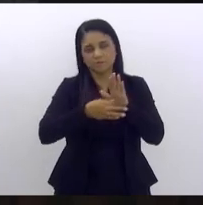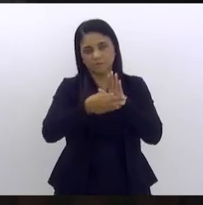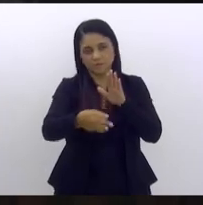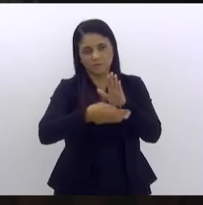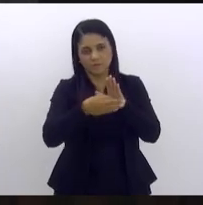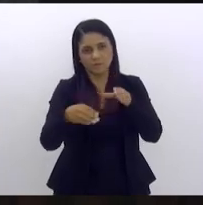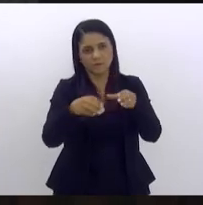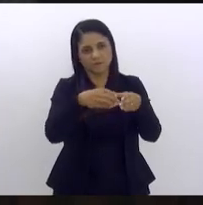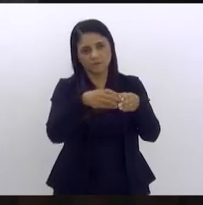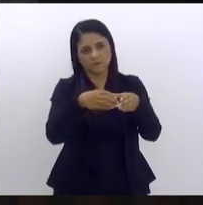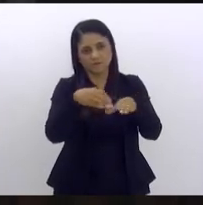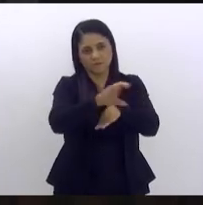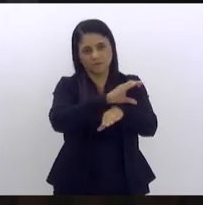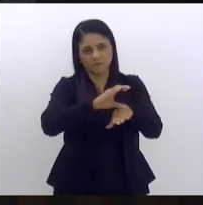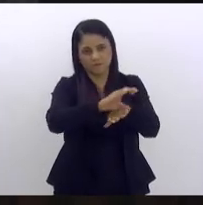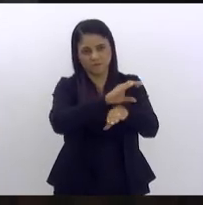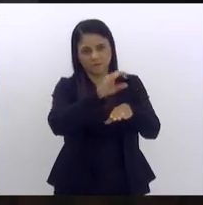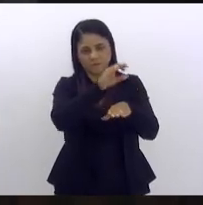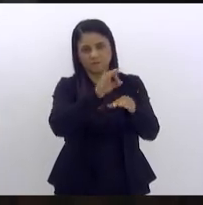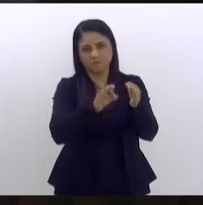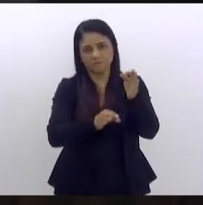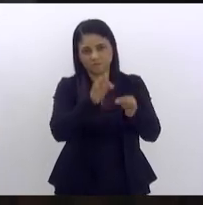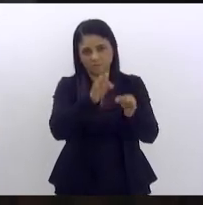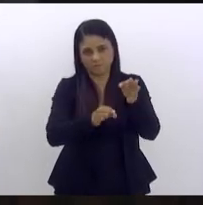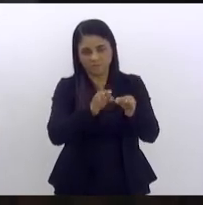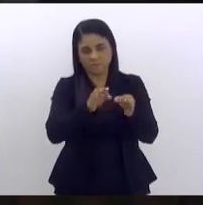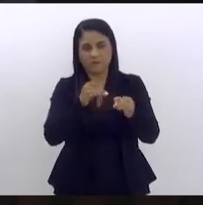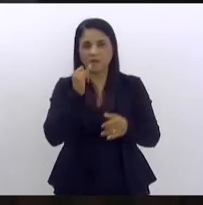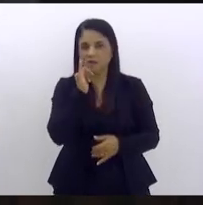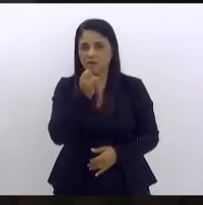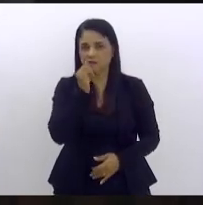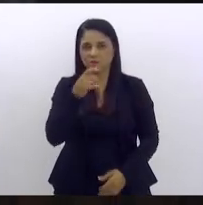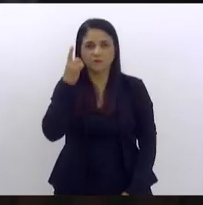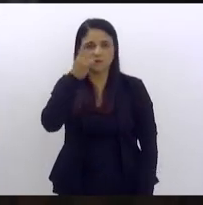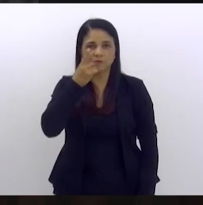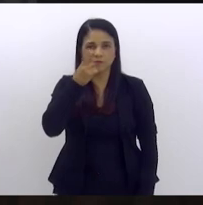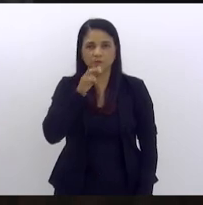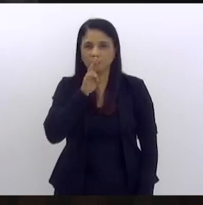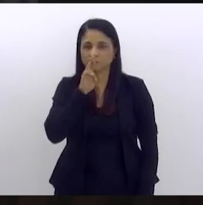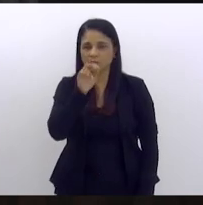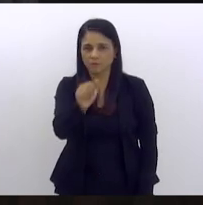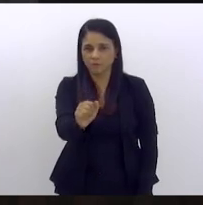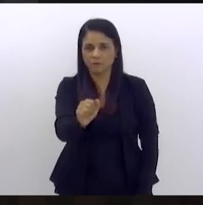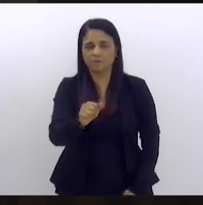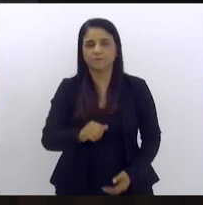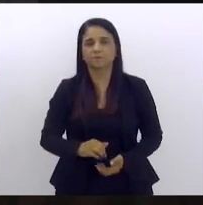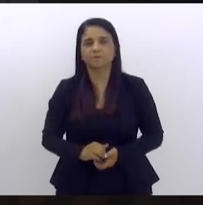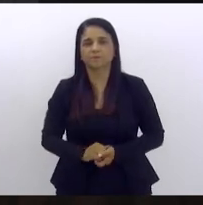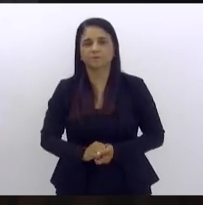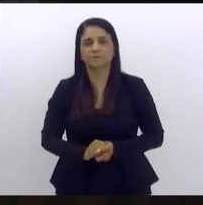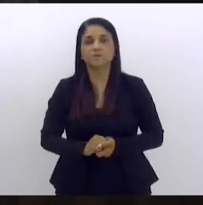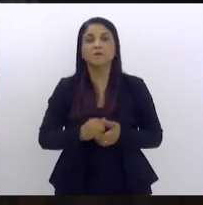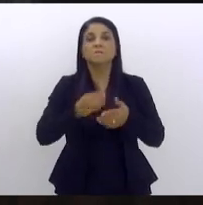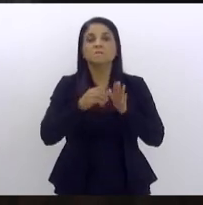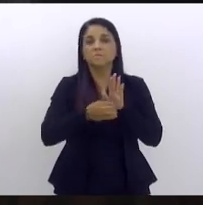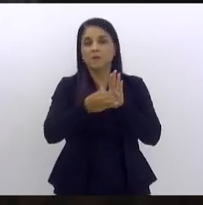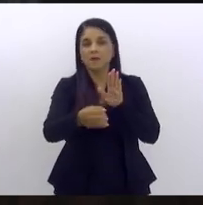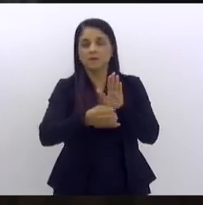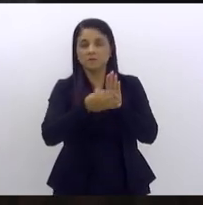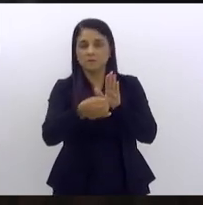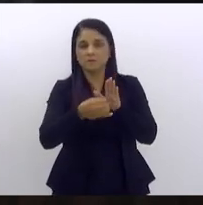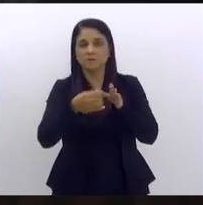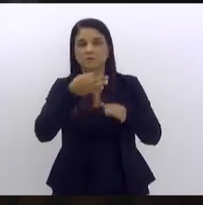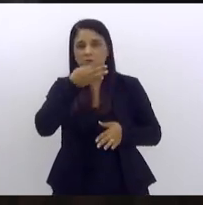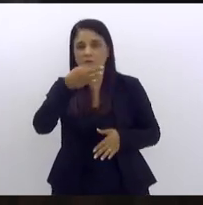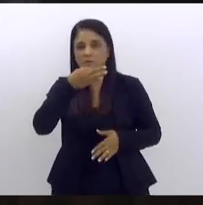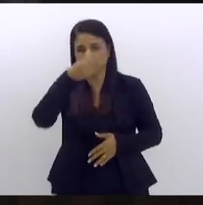pela Constitucionalidade, relator, deputado Rodrigo Amorim. Pendendo de parecer da Comissão de